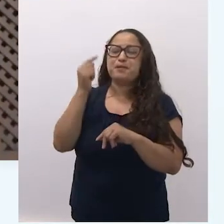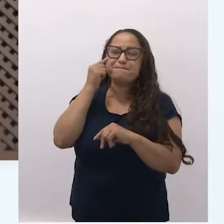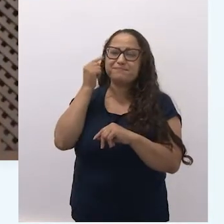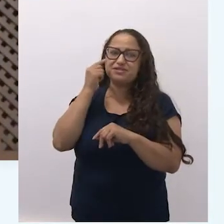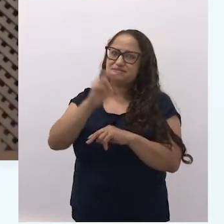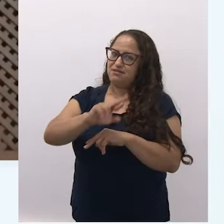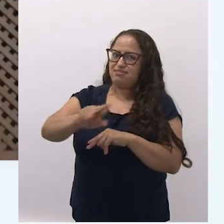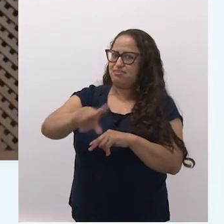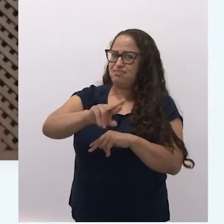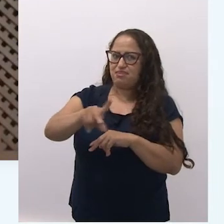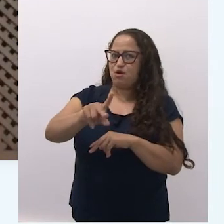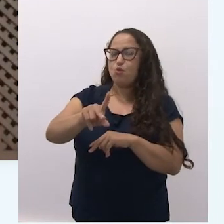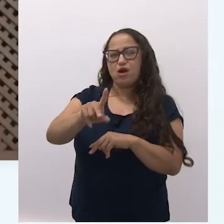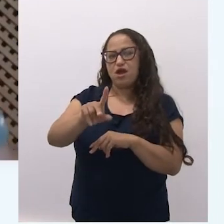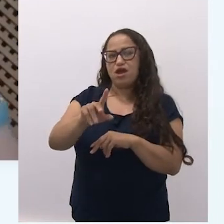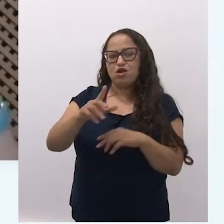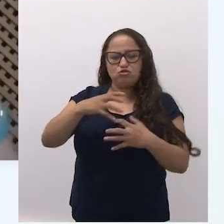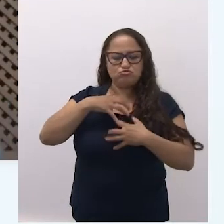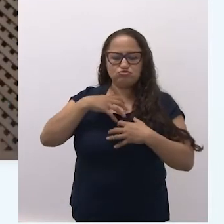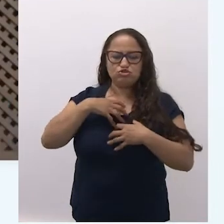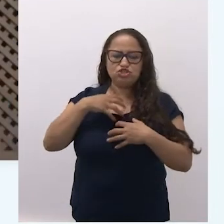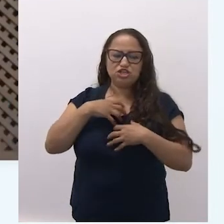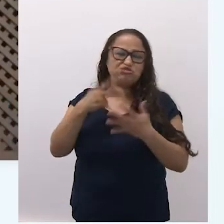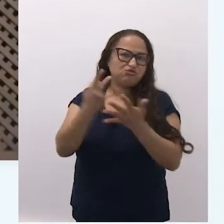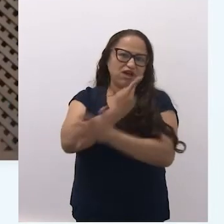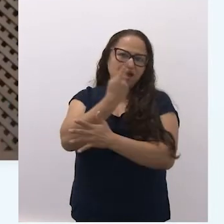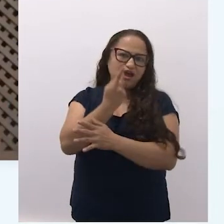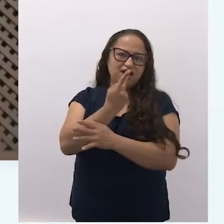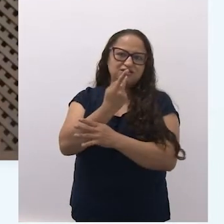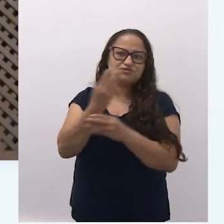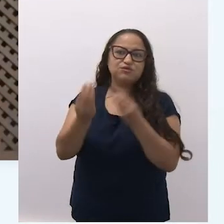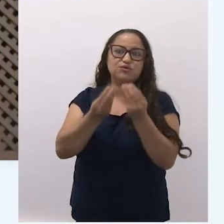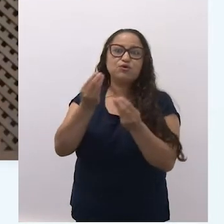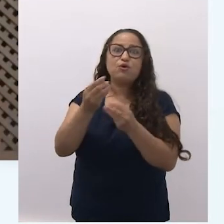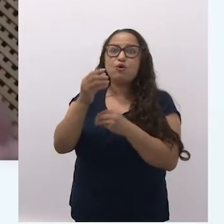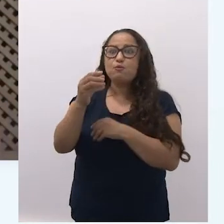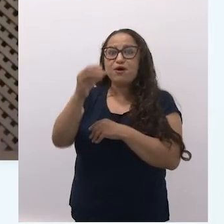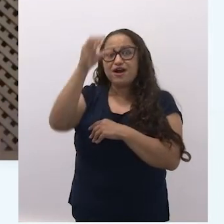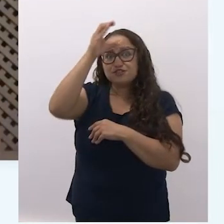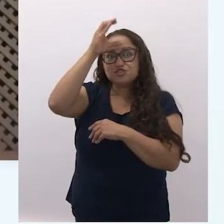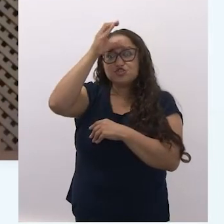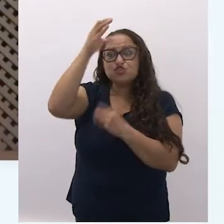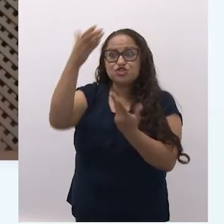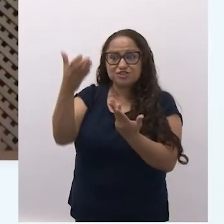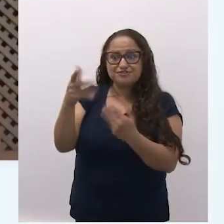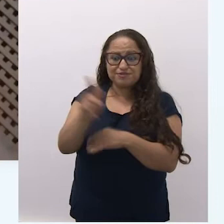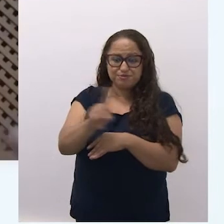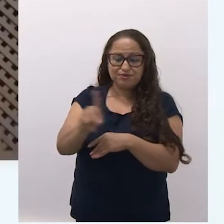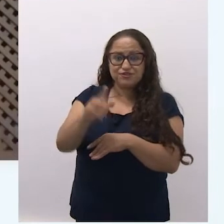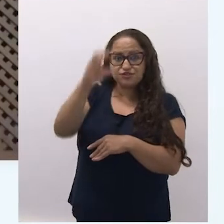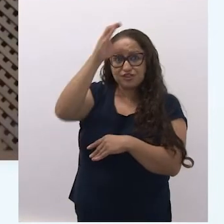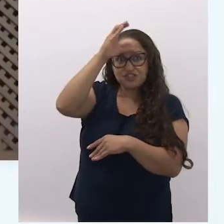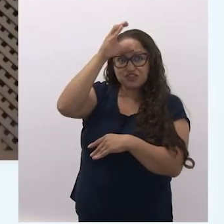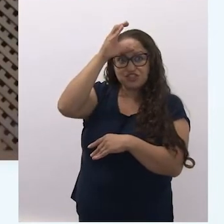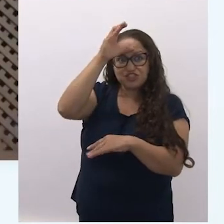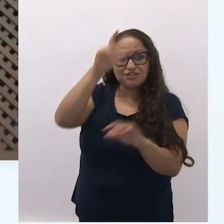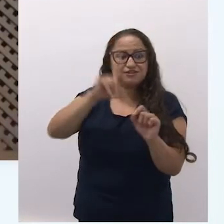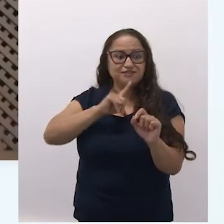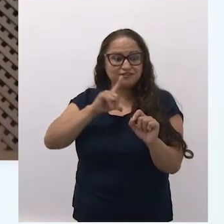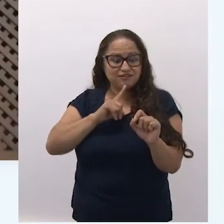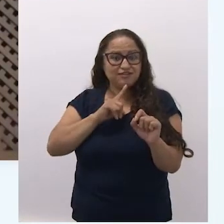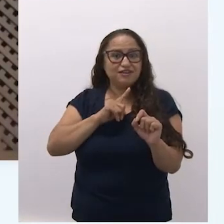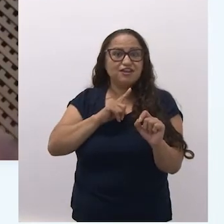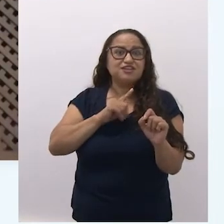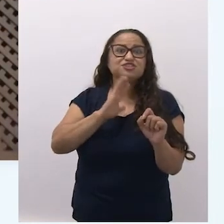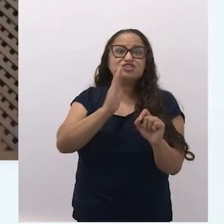uma forma pejorativa, de forma nenhuma, como a professora tia, né? Aquela professora polivalente, aquela professora que está ali